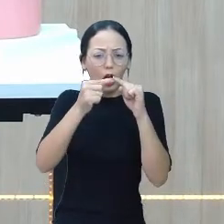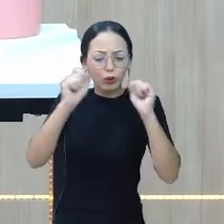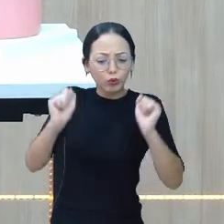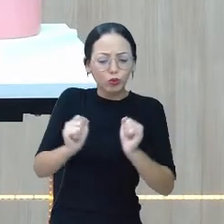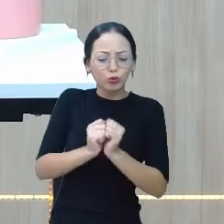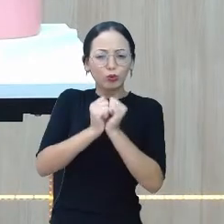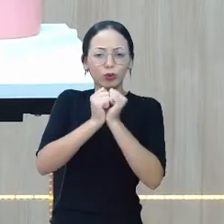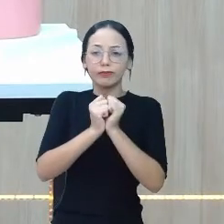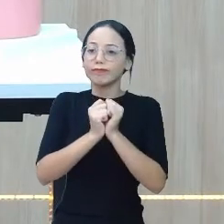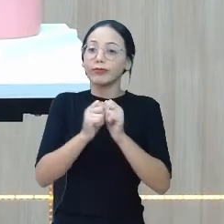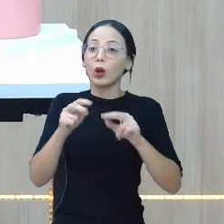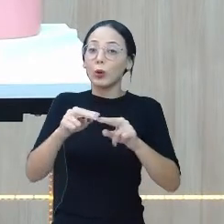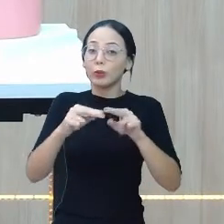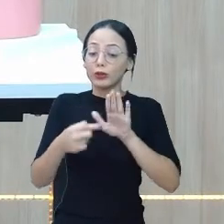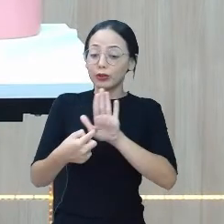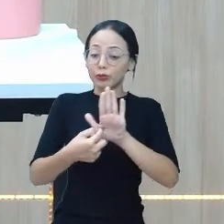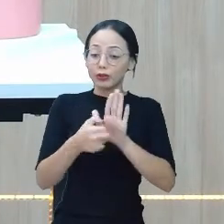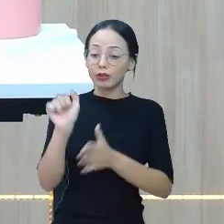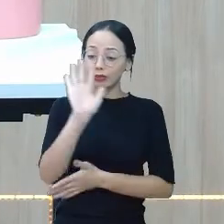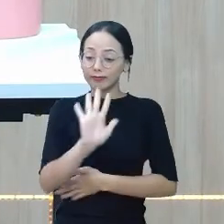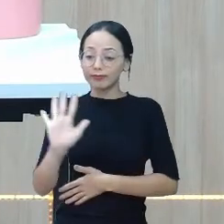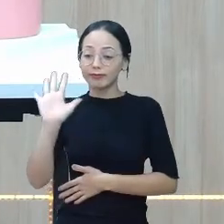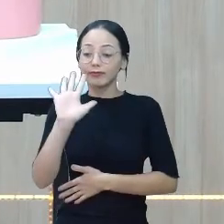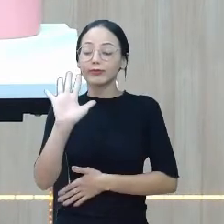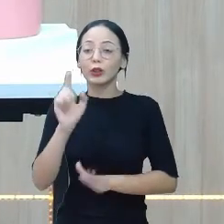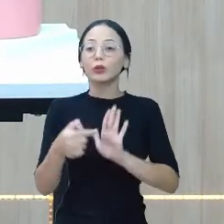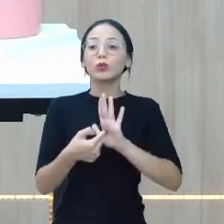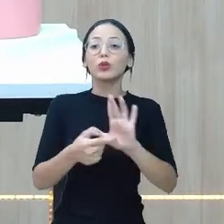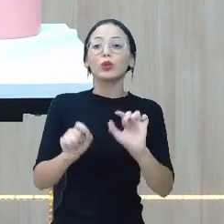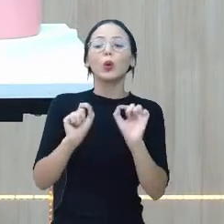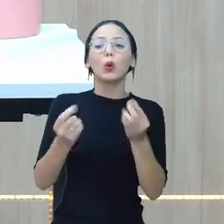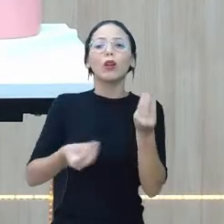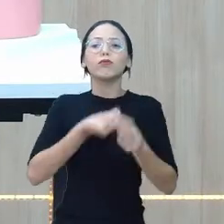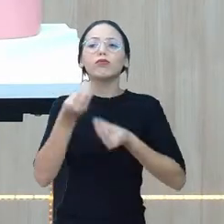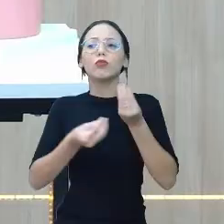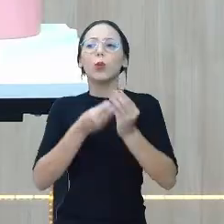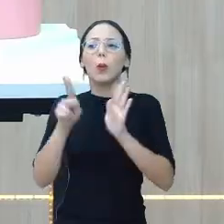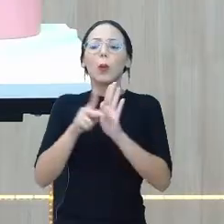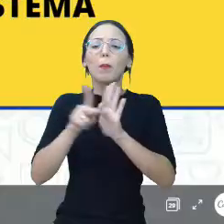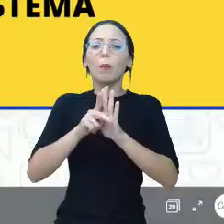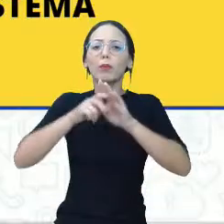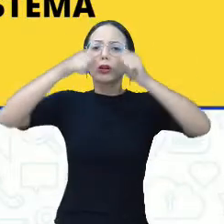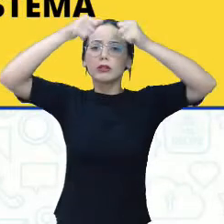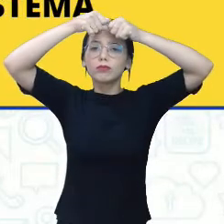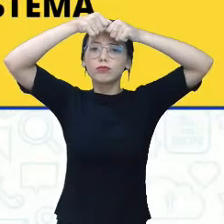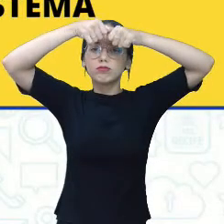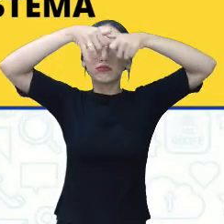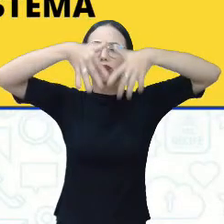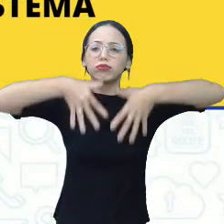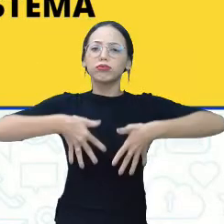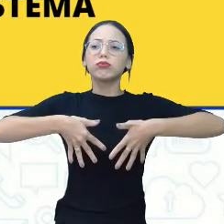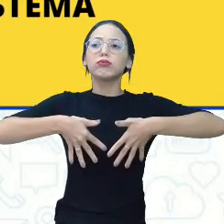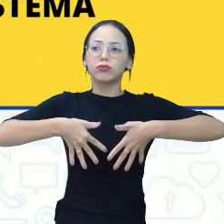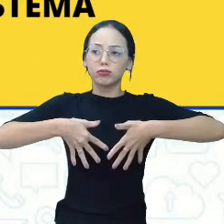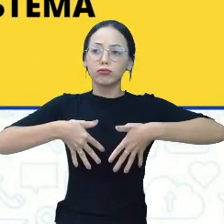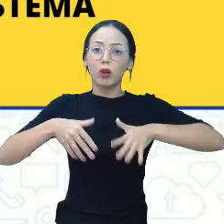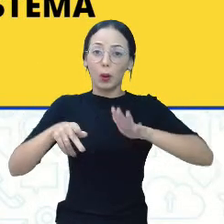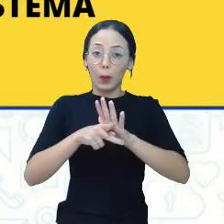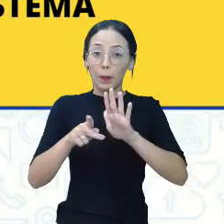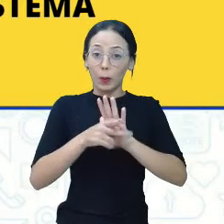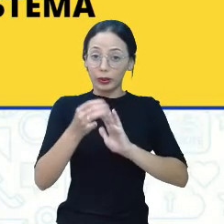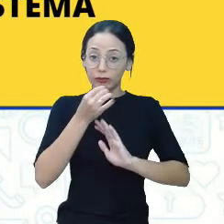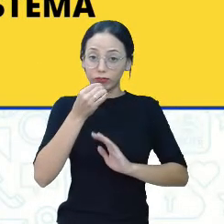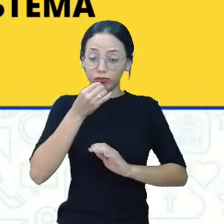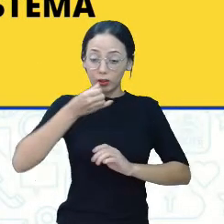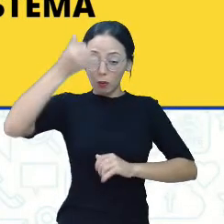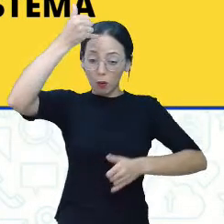por isso que eu trouxe essa imagem, mostrando aqui a sinapse nervosa. A chegada de uma